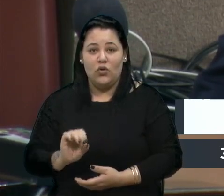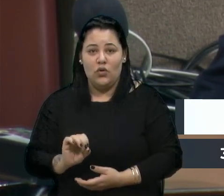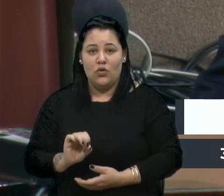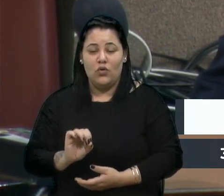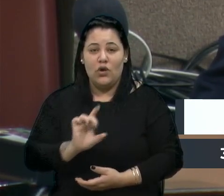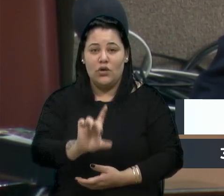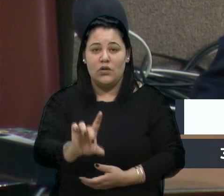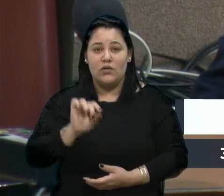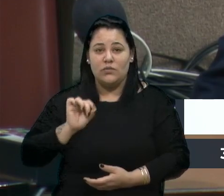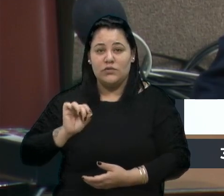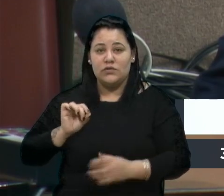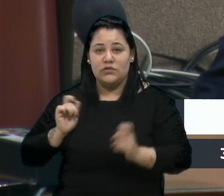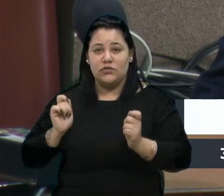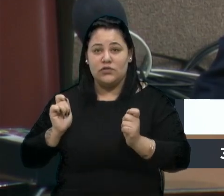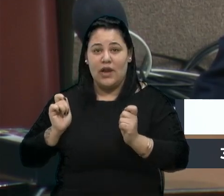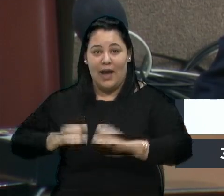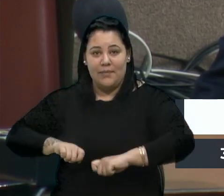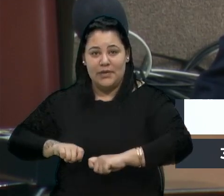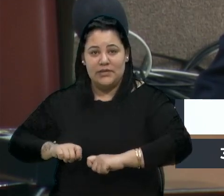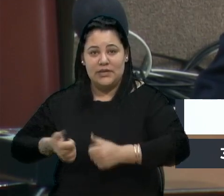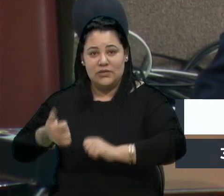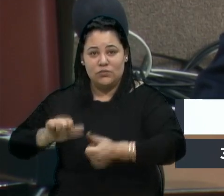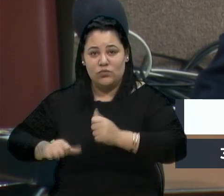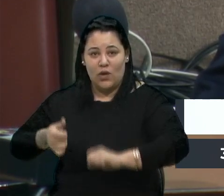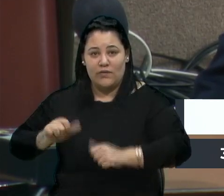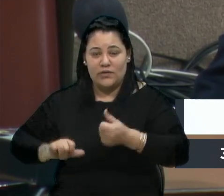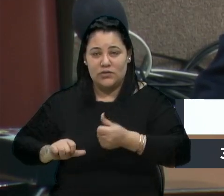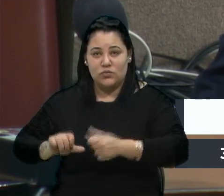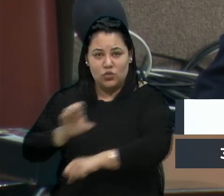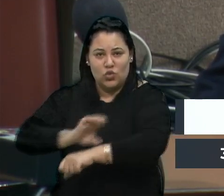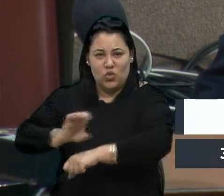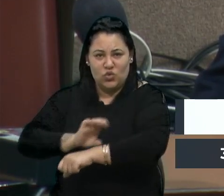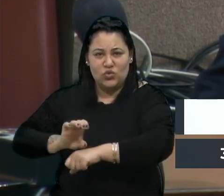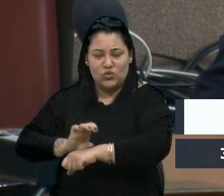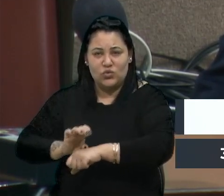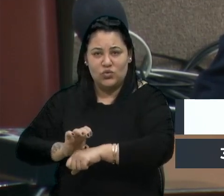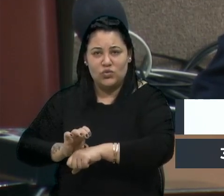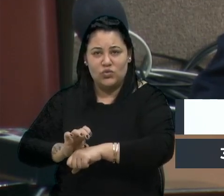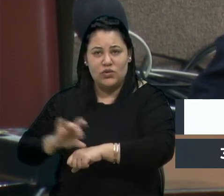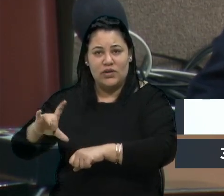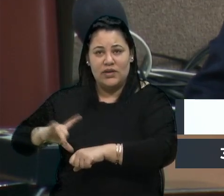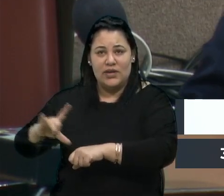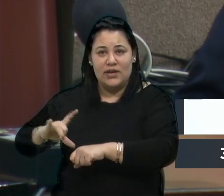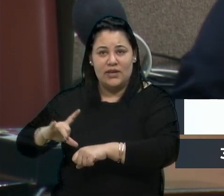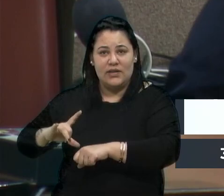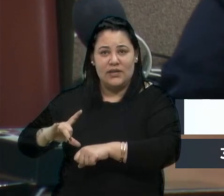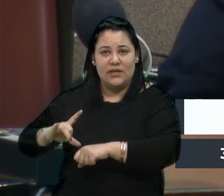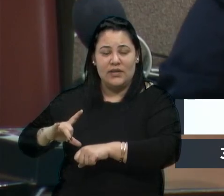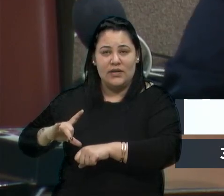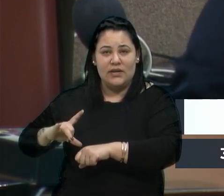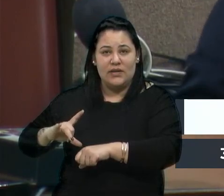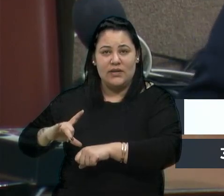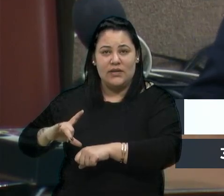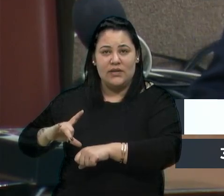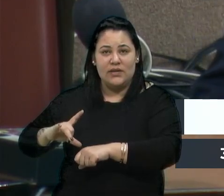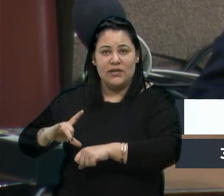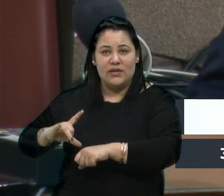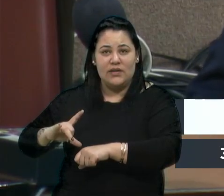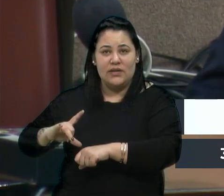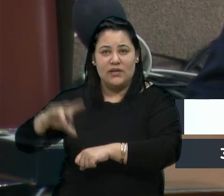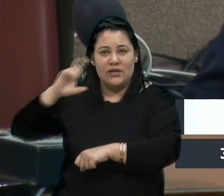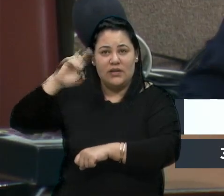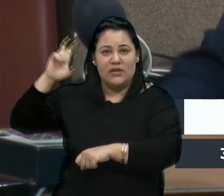opções de capacitação e qualificação e busca novas oportunidades através de um BI, né? Uma inteligência de